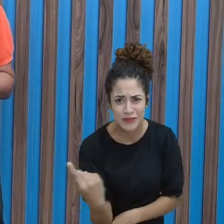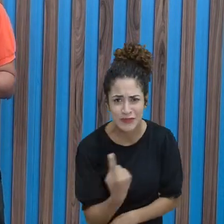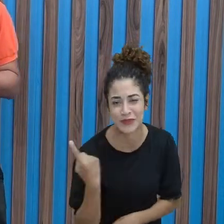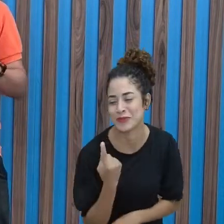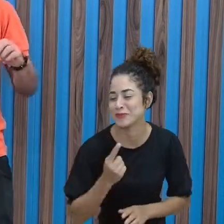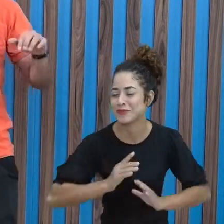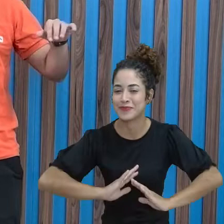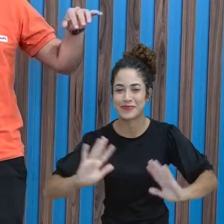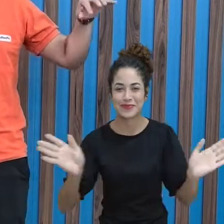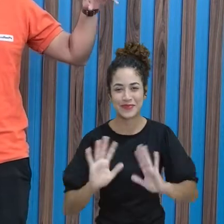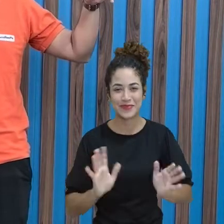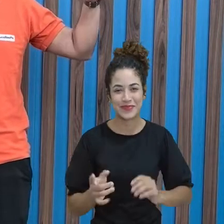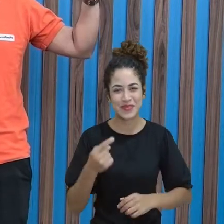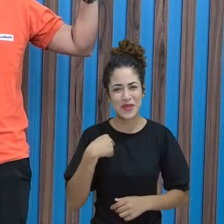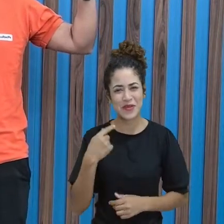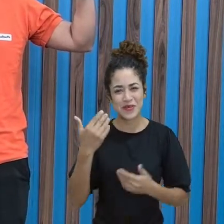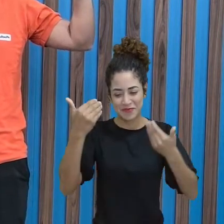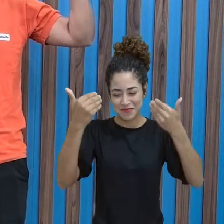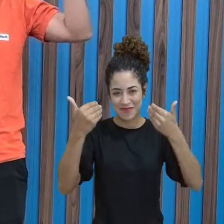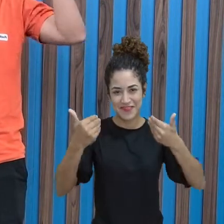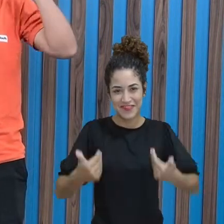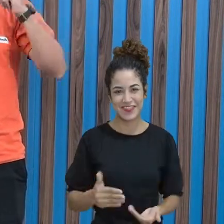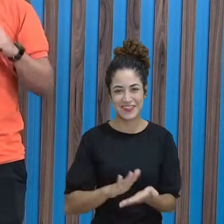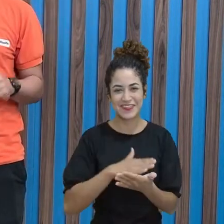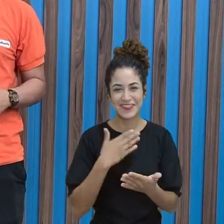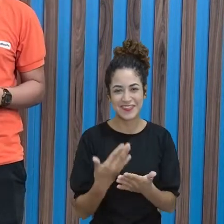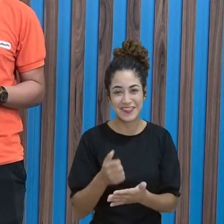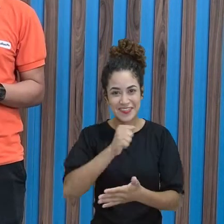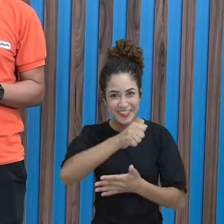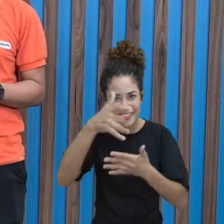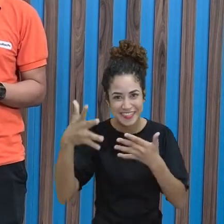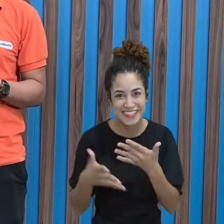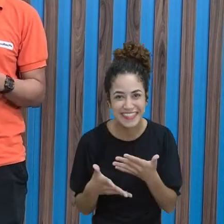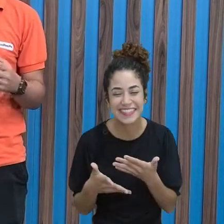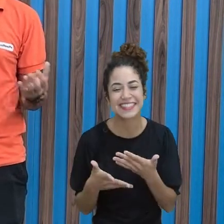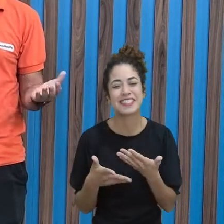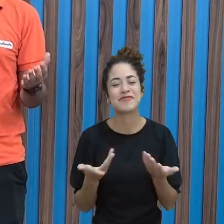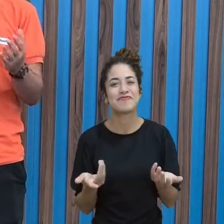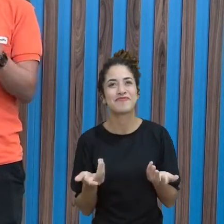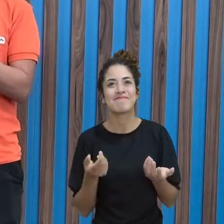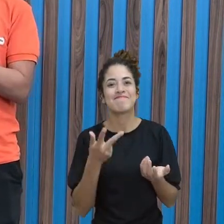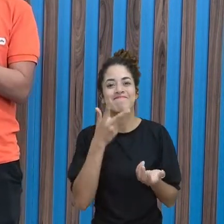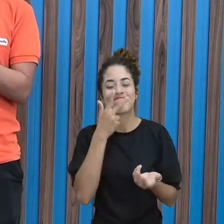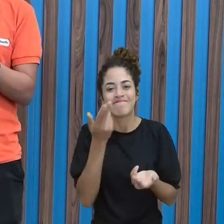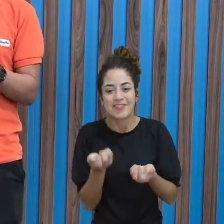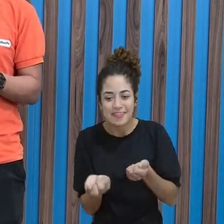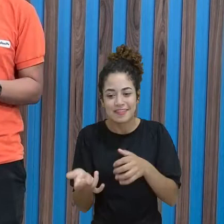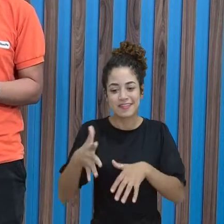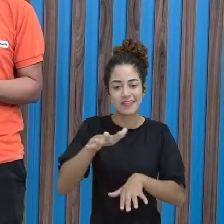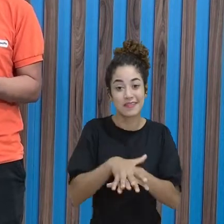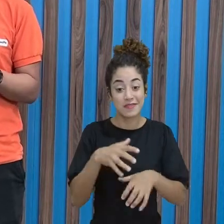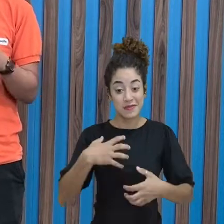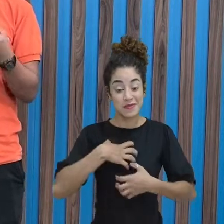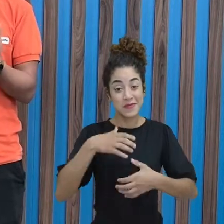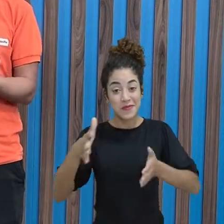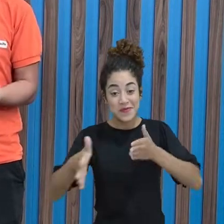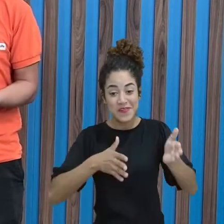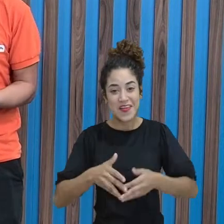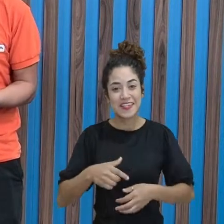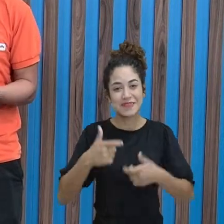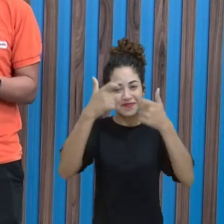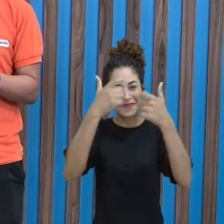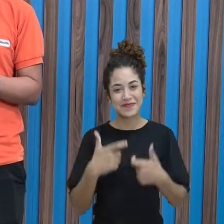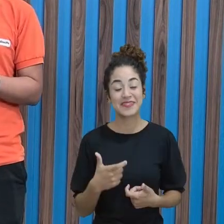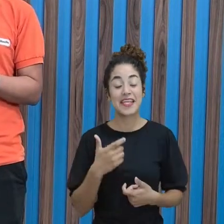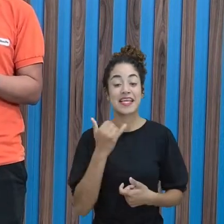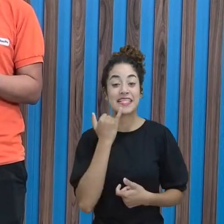aqui. Ó, na interpretação aqui das Libras, né, fazendo essa acessibilidade, tem o Ingrid, que